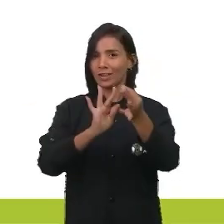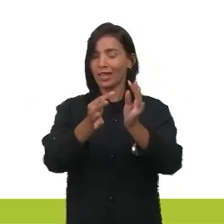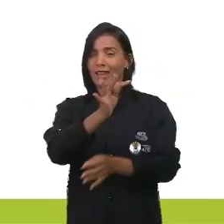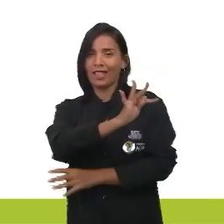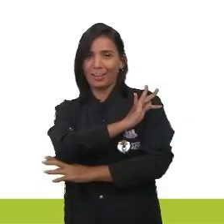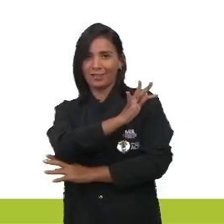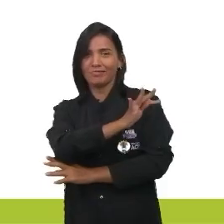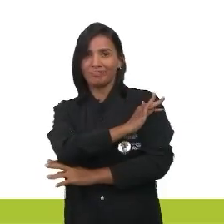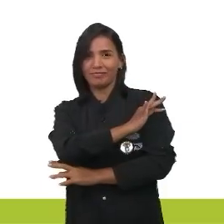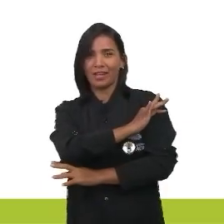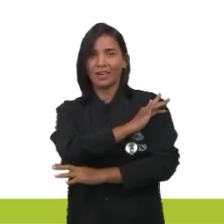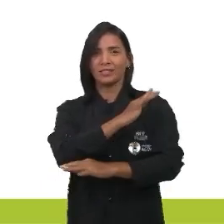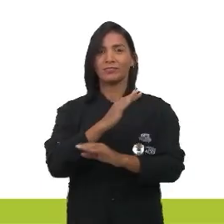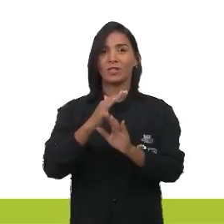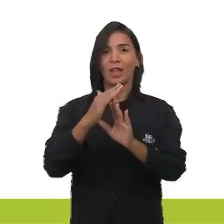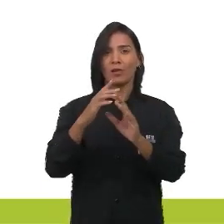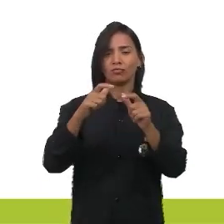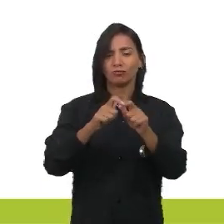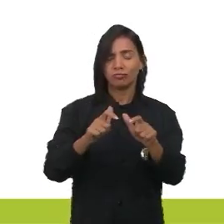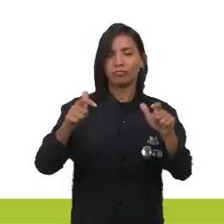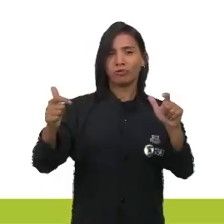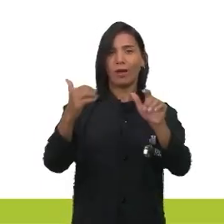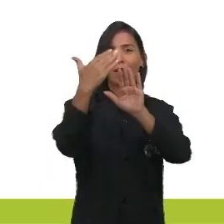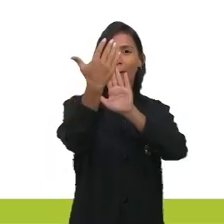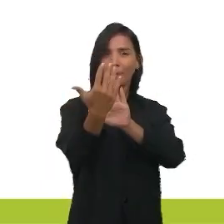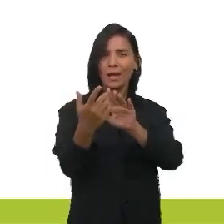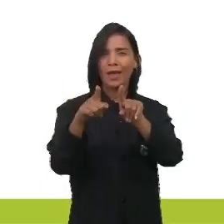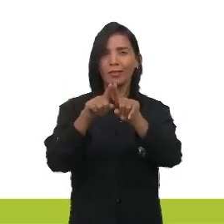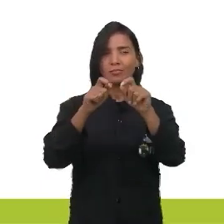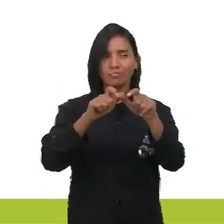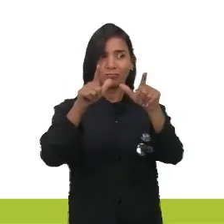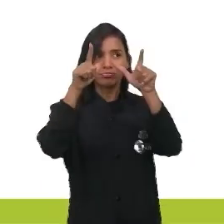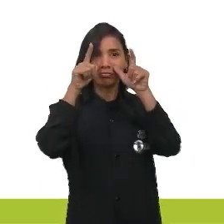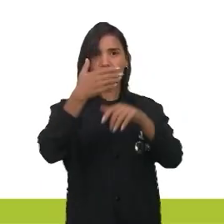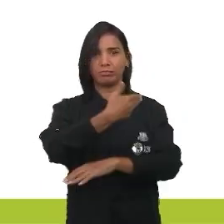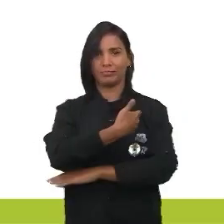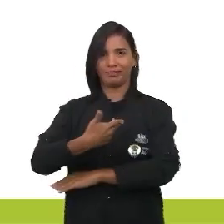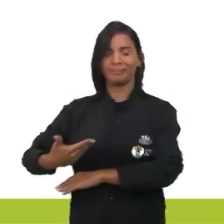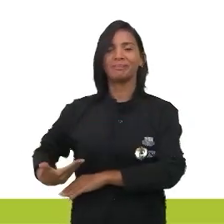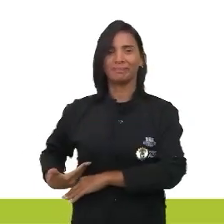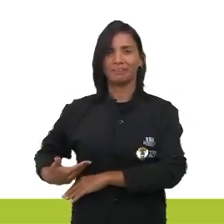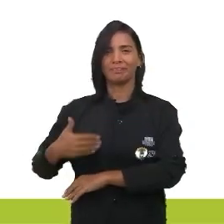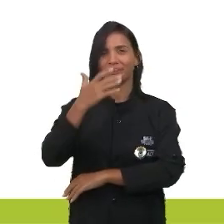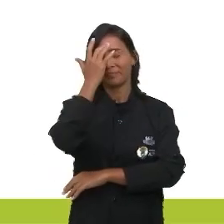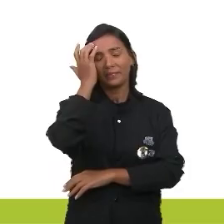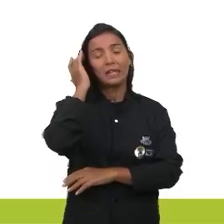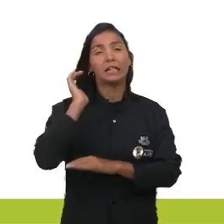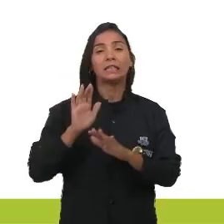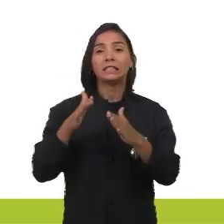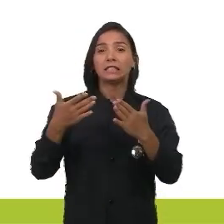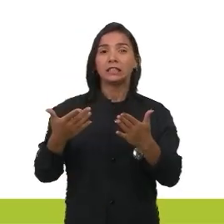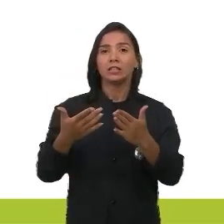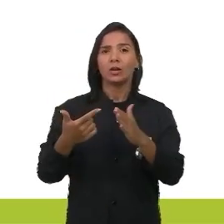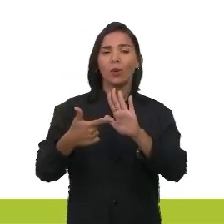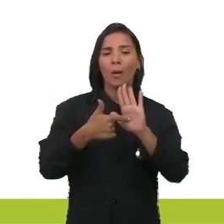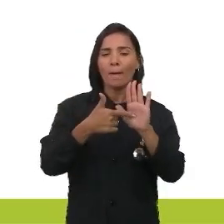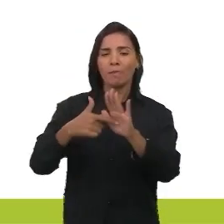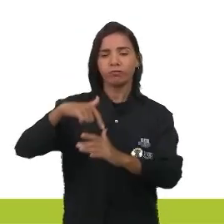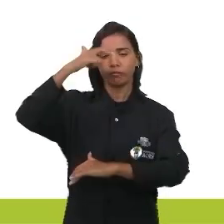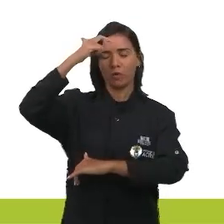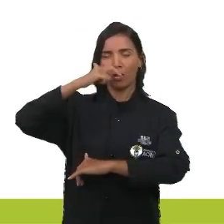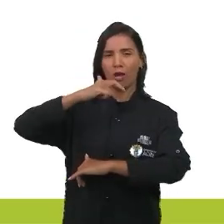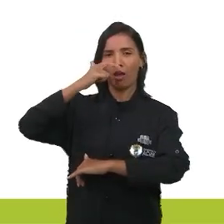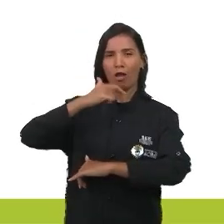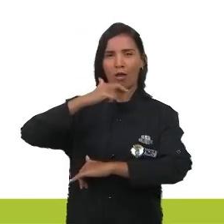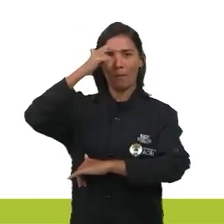do espelhamento e da atenção pública. Aparecer é então mais do que ser.